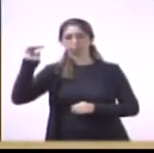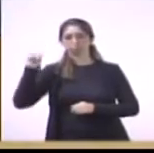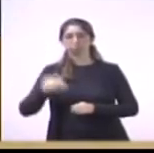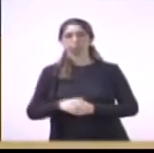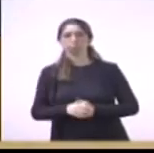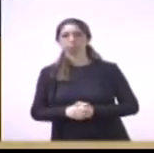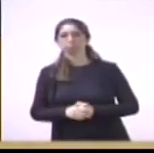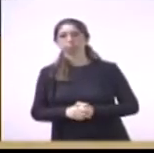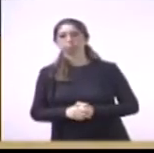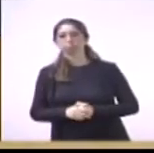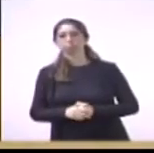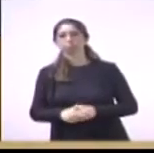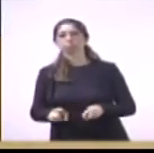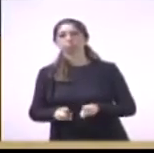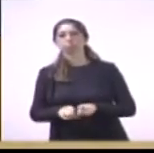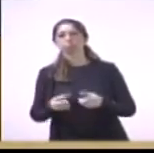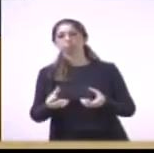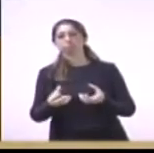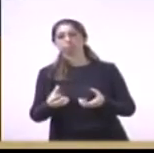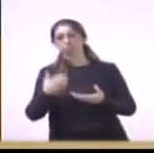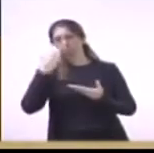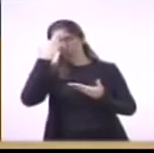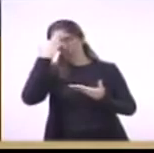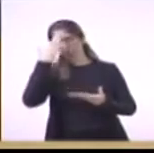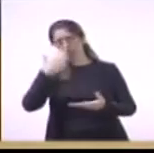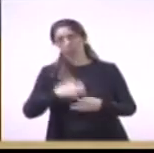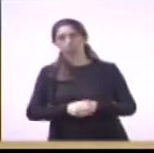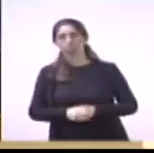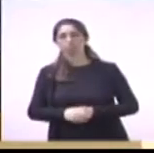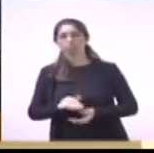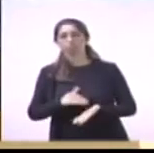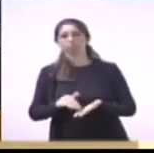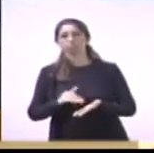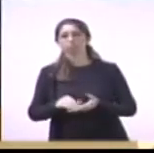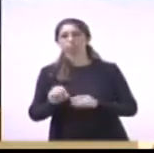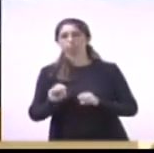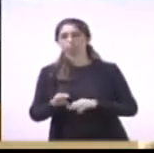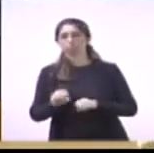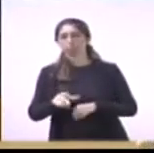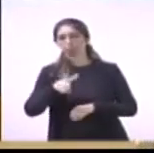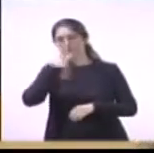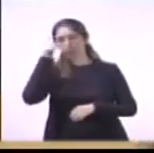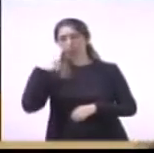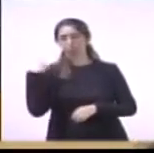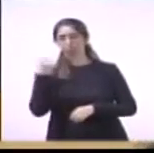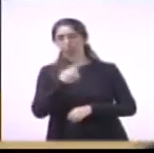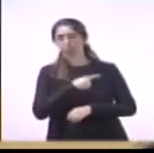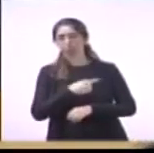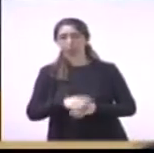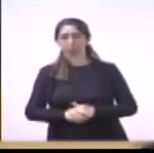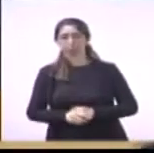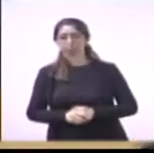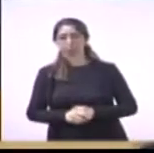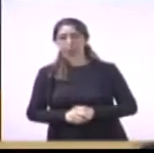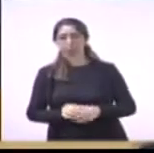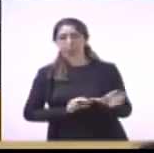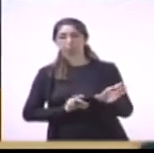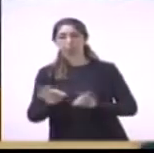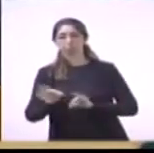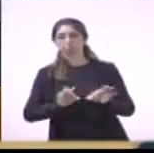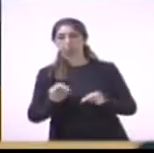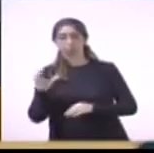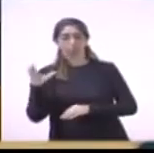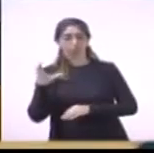Quero agradecer ao nosso secretário de Educação, o nosso prefeito, que soube muito bem conduzir esse projeto